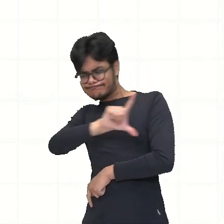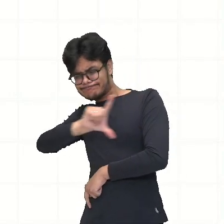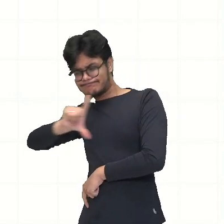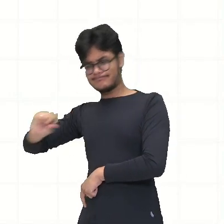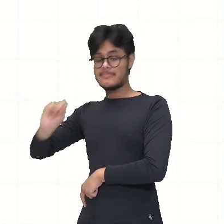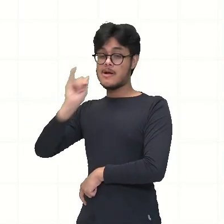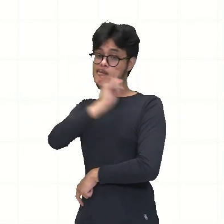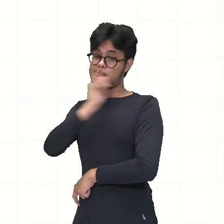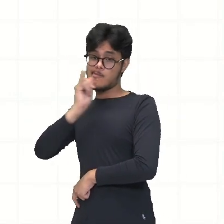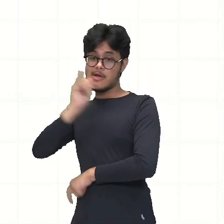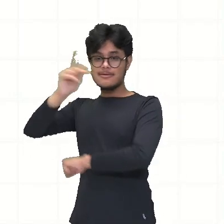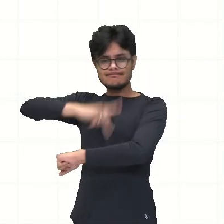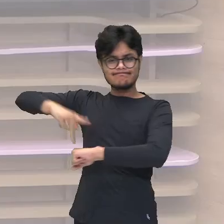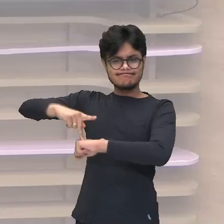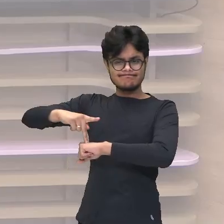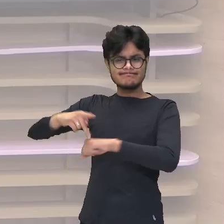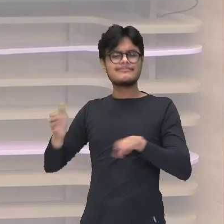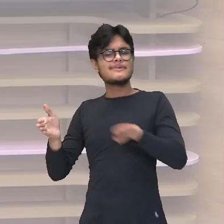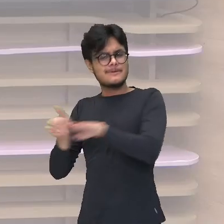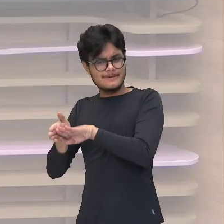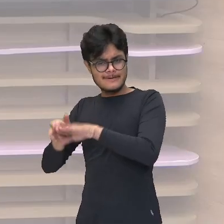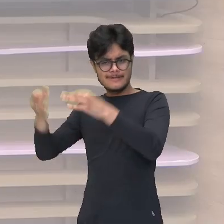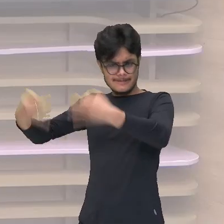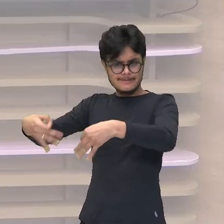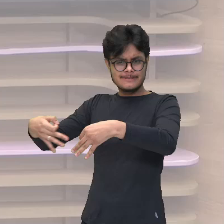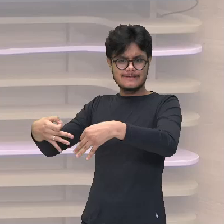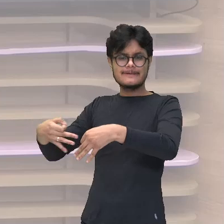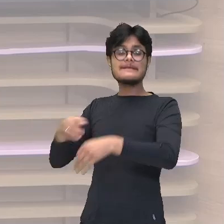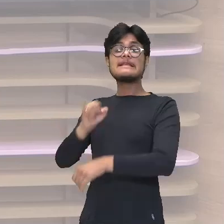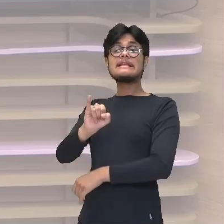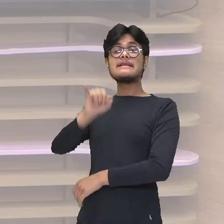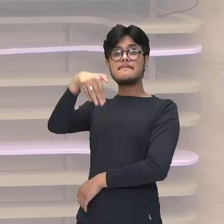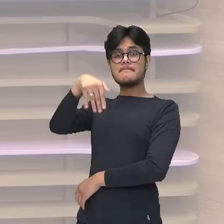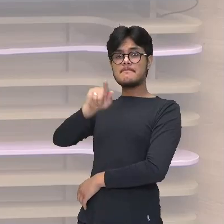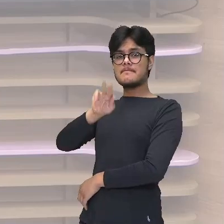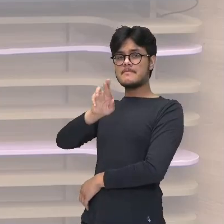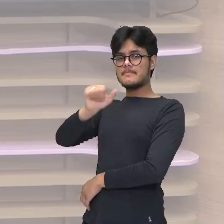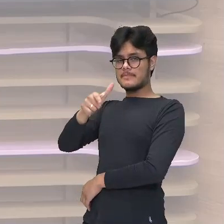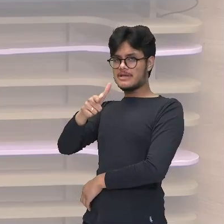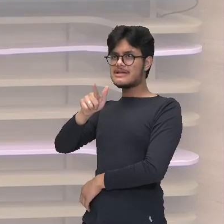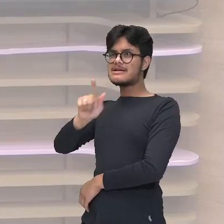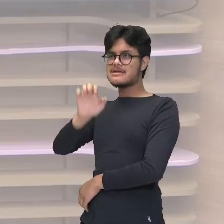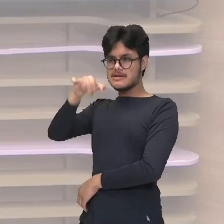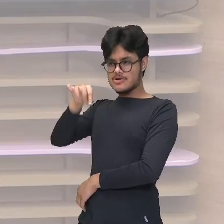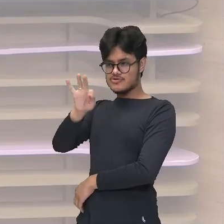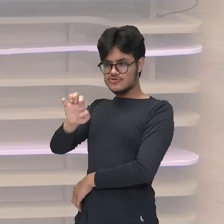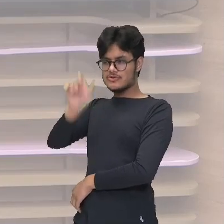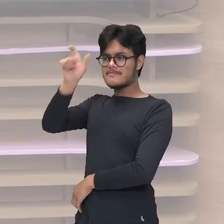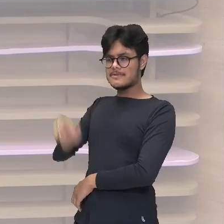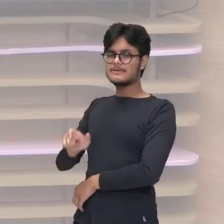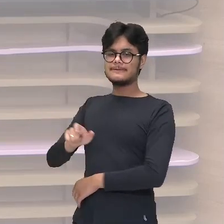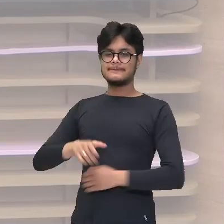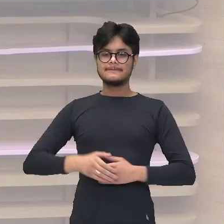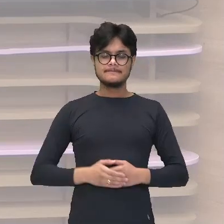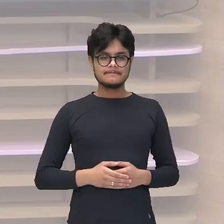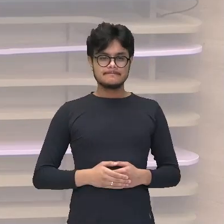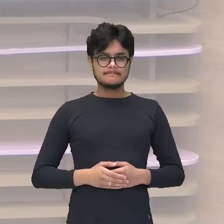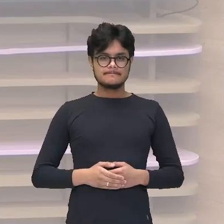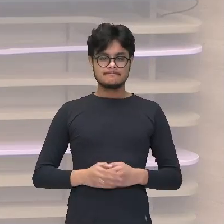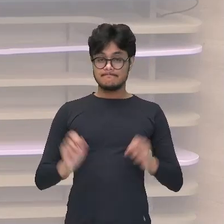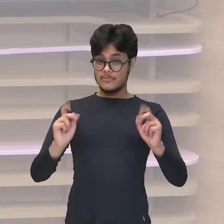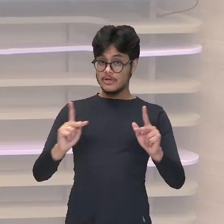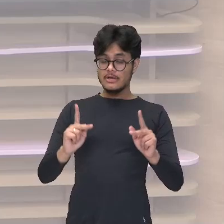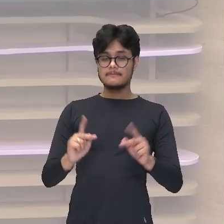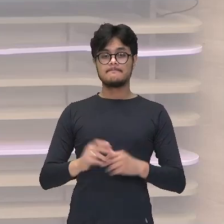que eu chego lá na Itália, eu vou ser uma imigrante. E o inverso também, tá bom? Da pessoa sai ali do país